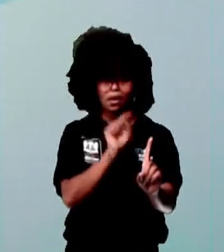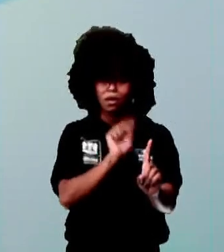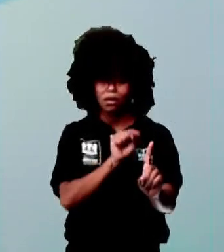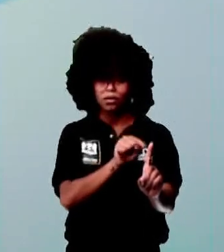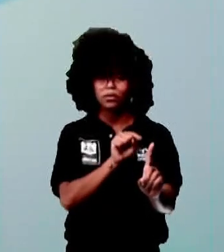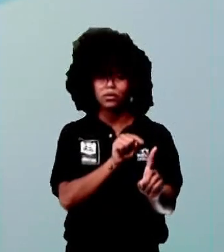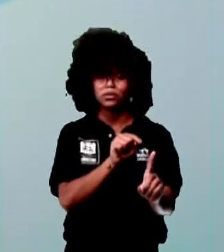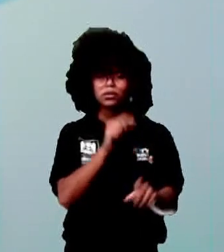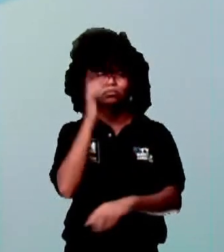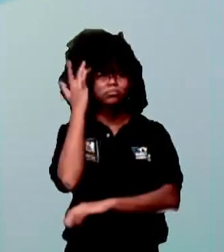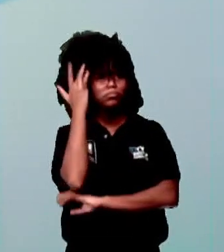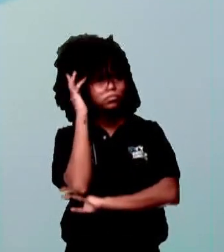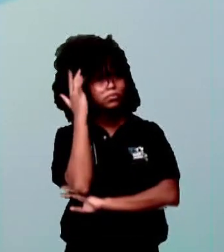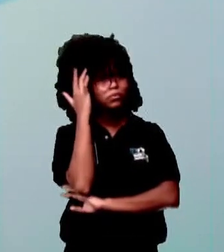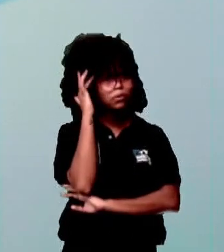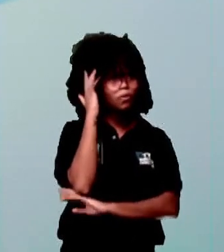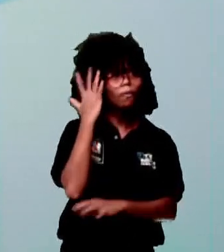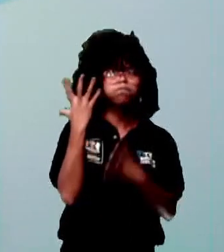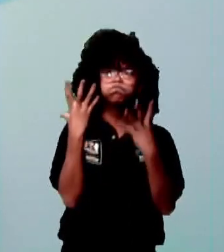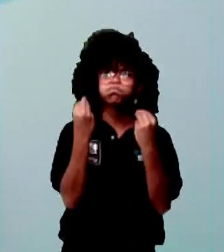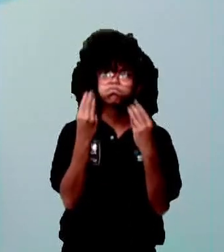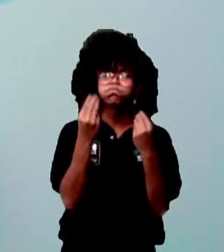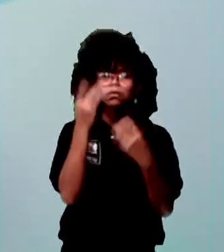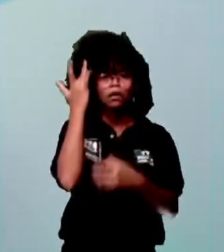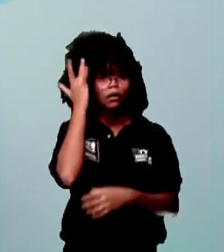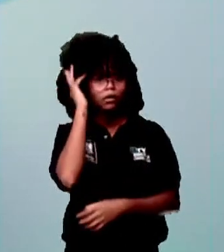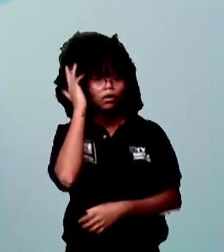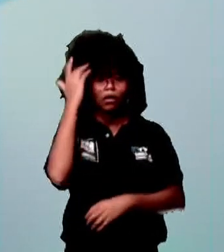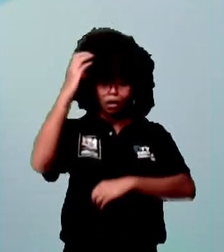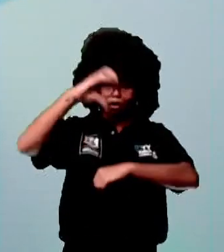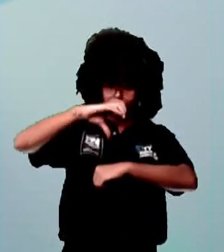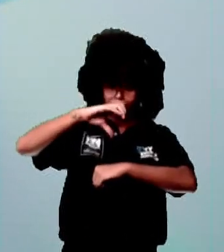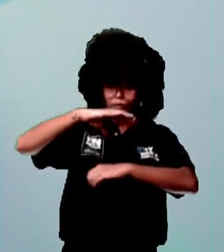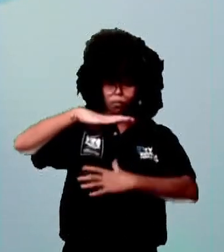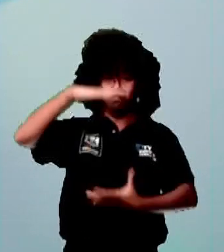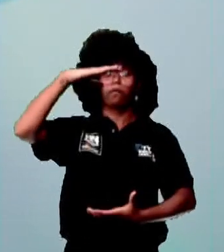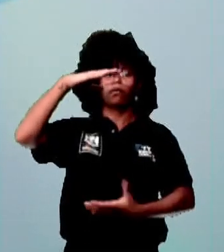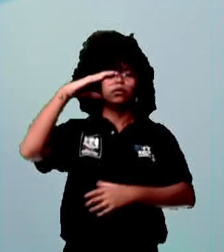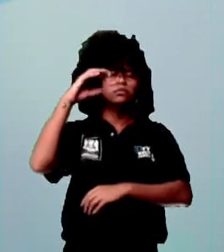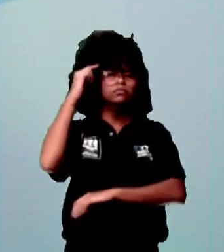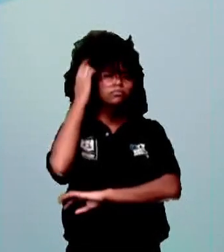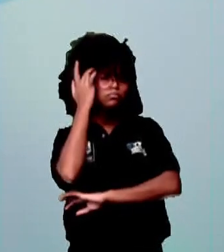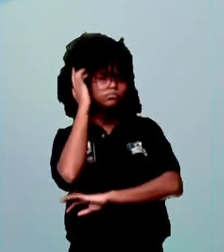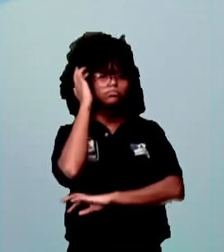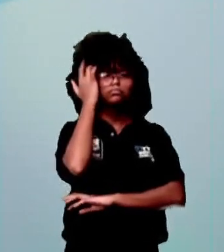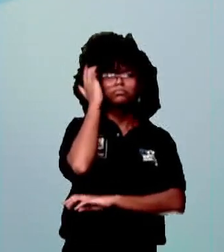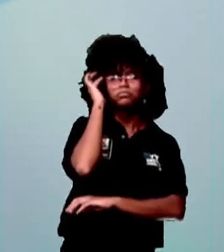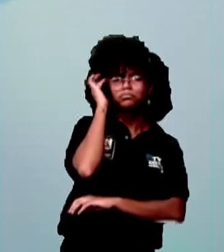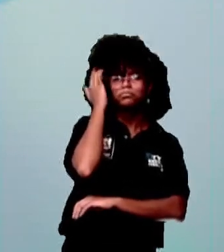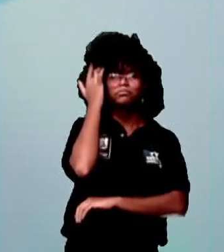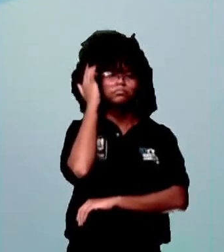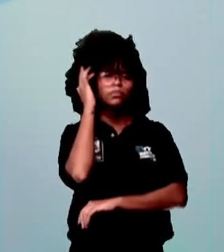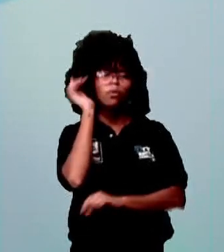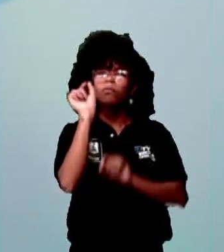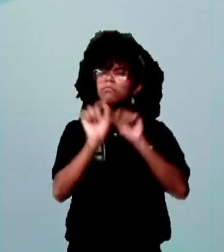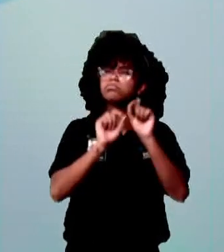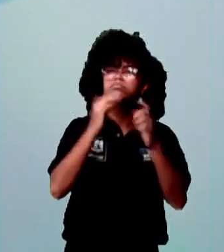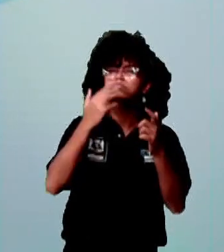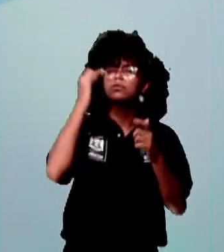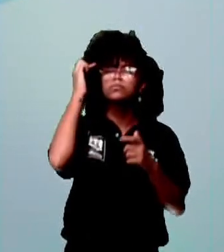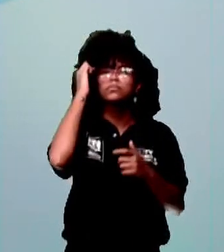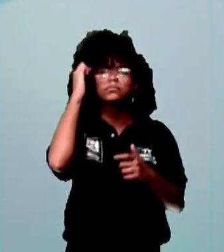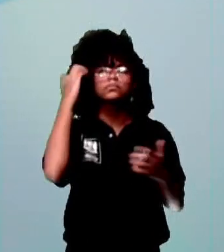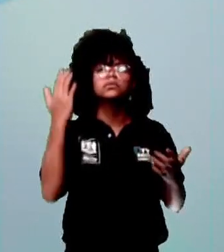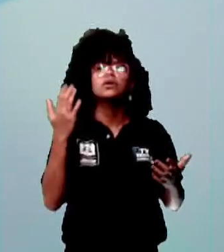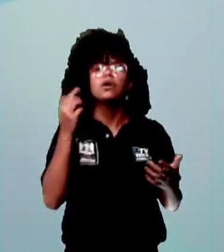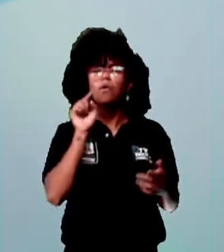apenas com uma dúvida. Ele está cheio de dúvidas. Né? Nós podemos interpretar assim que o Cebolinha está pensando nesse momento. O